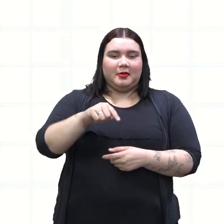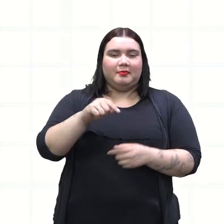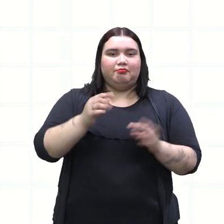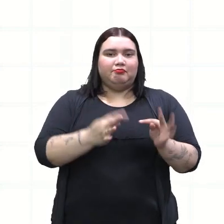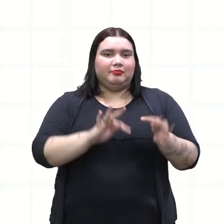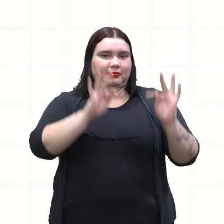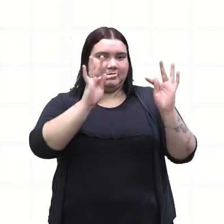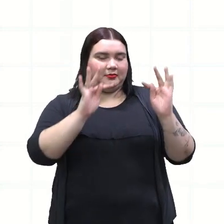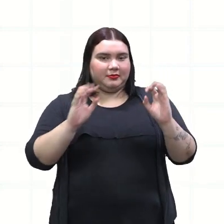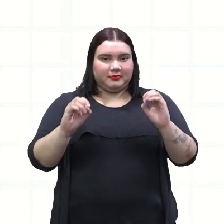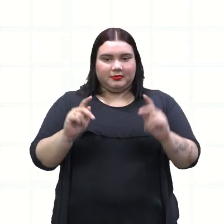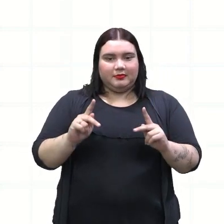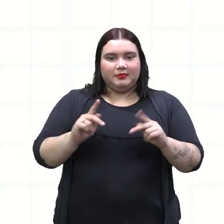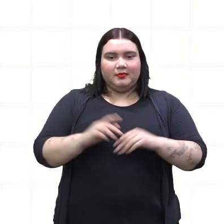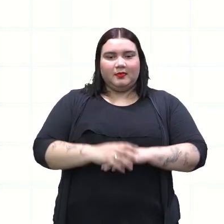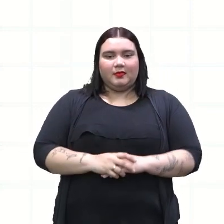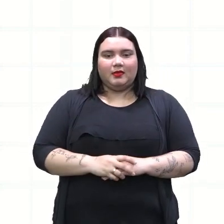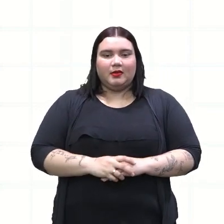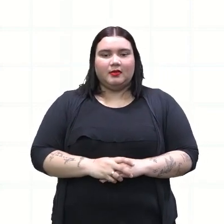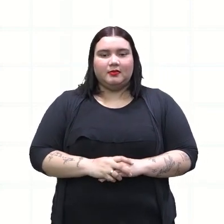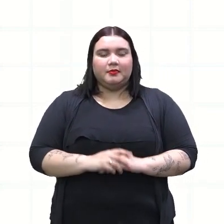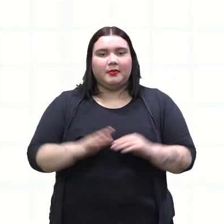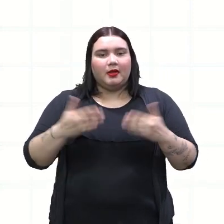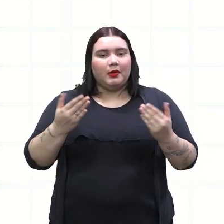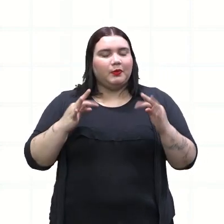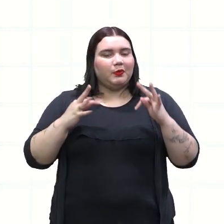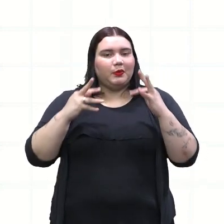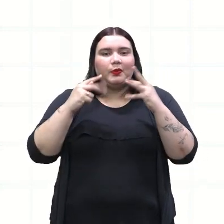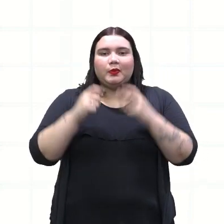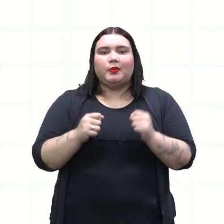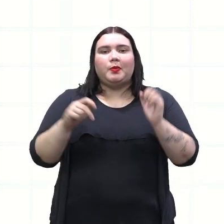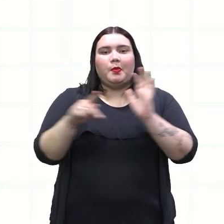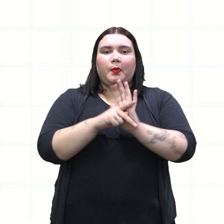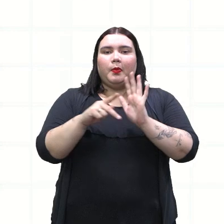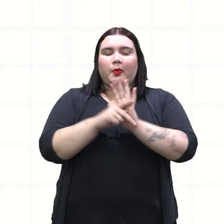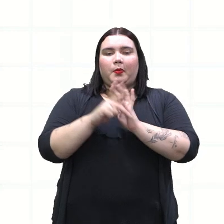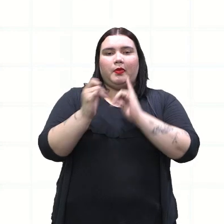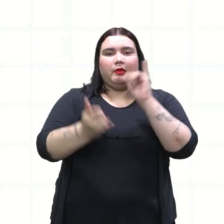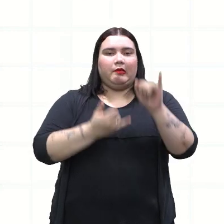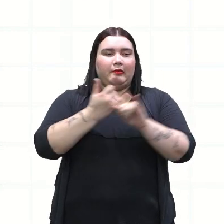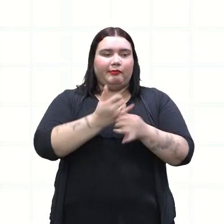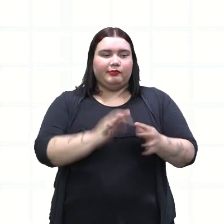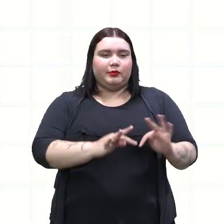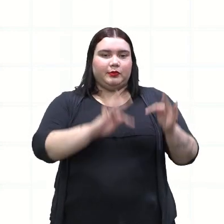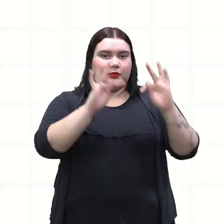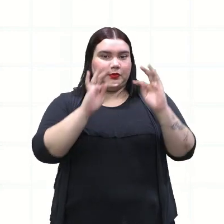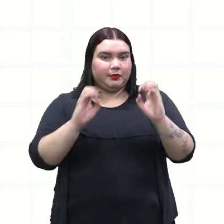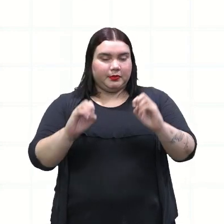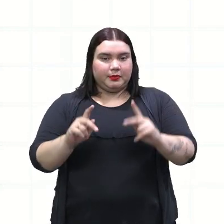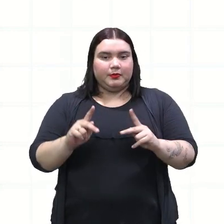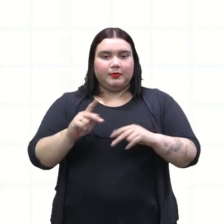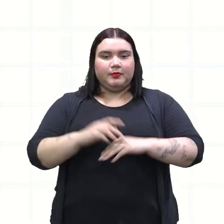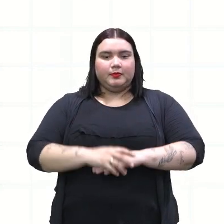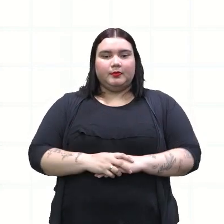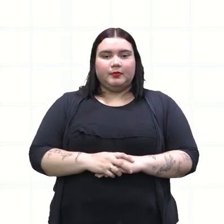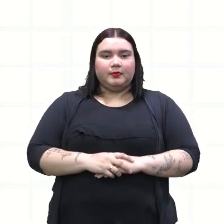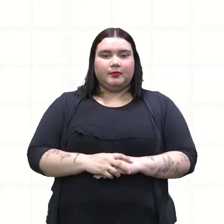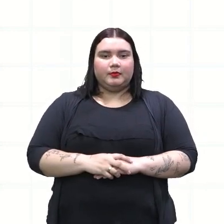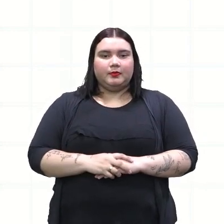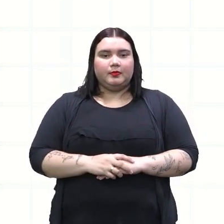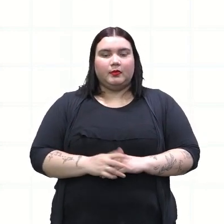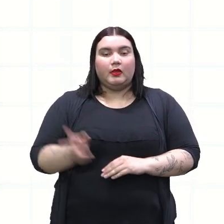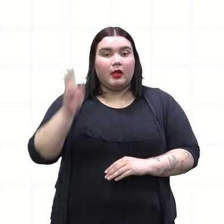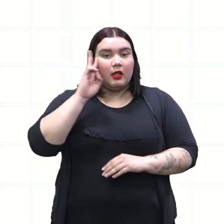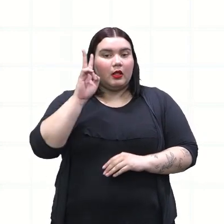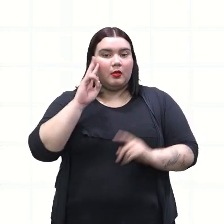holograma, certo? Mas é tudo criado artificialmente, ok? E lembrando que